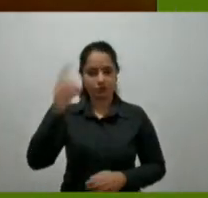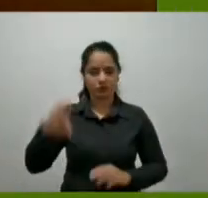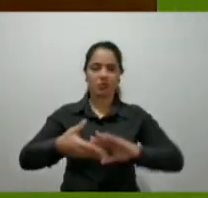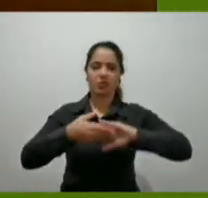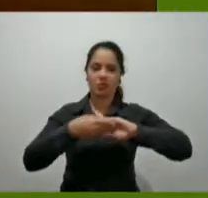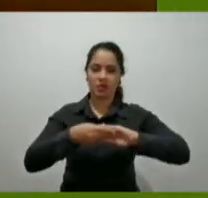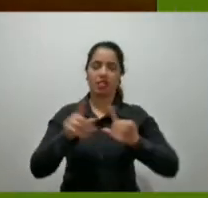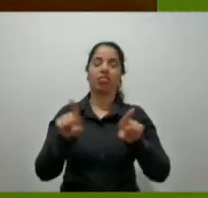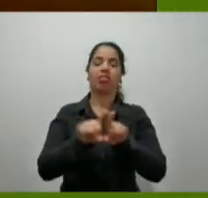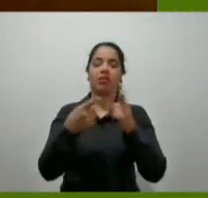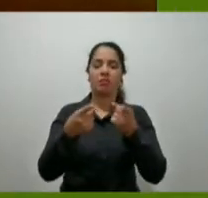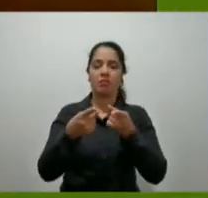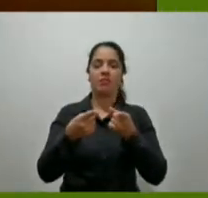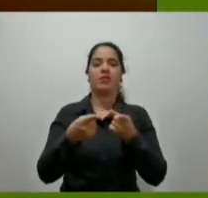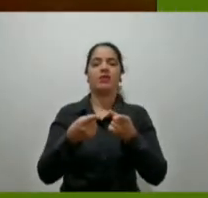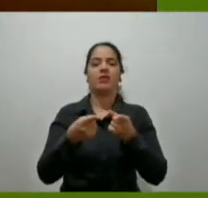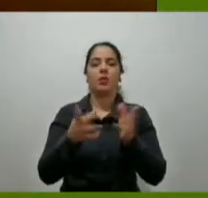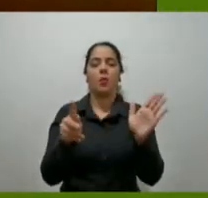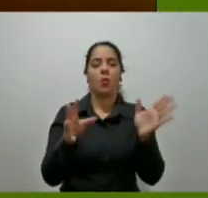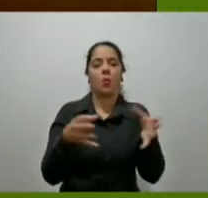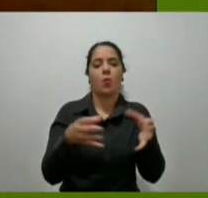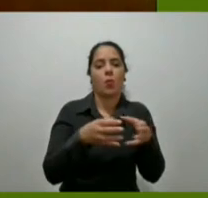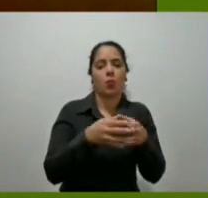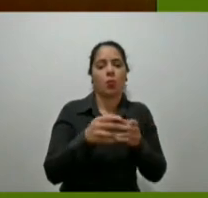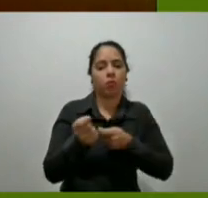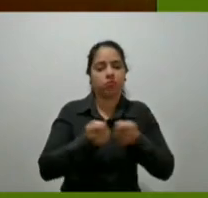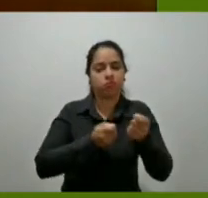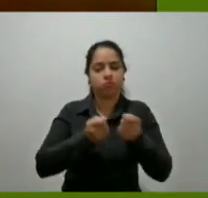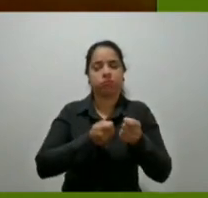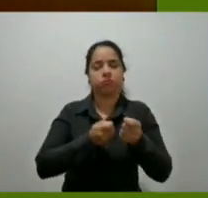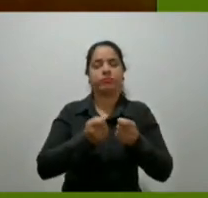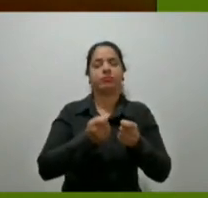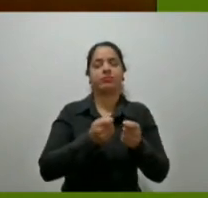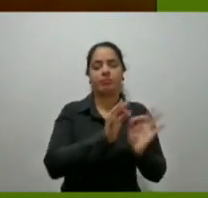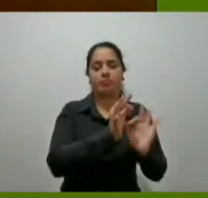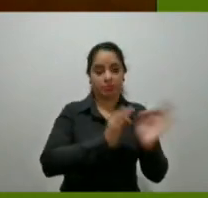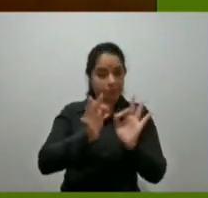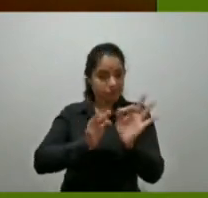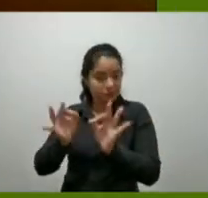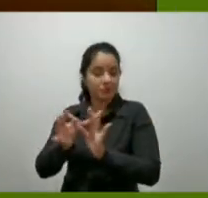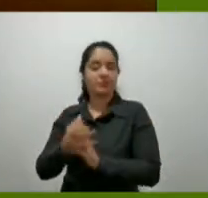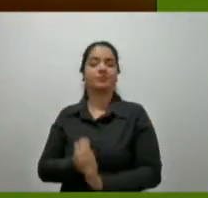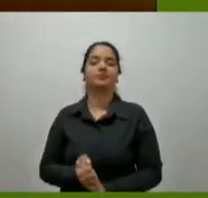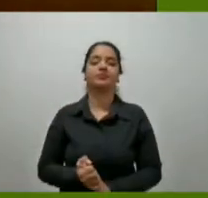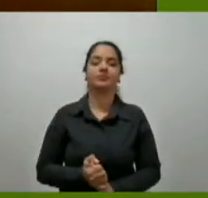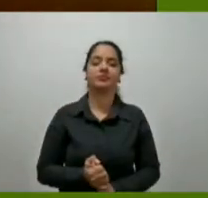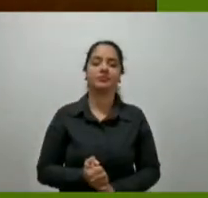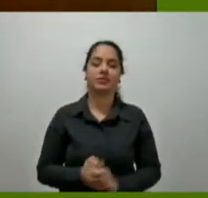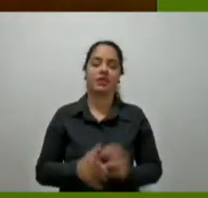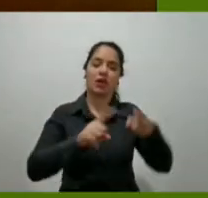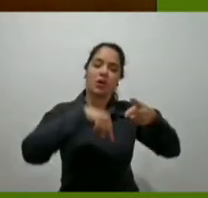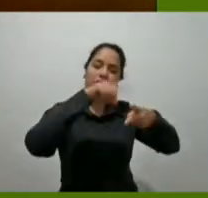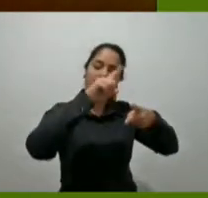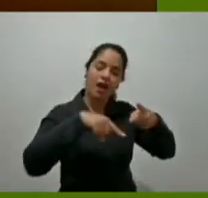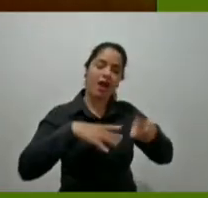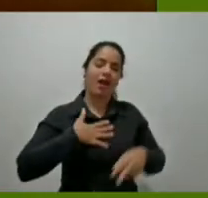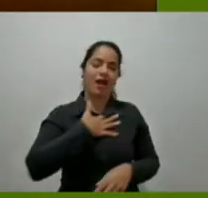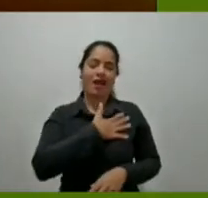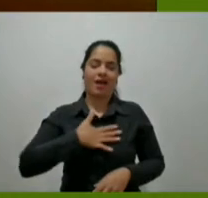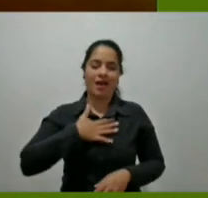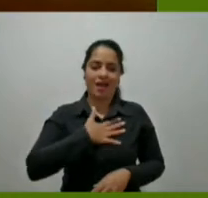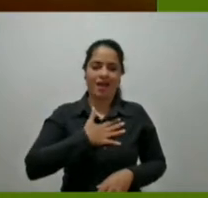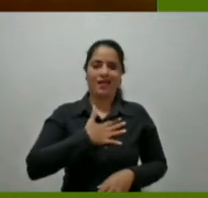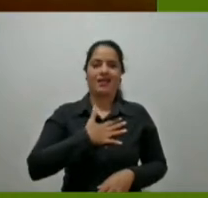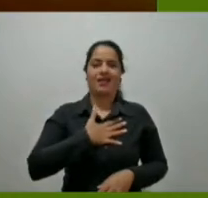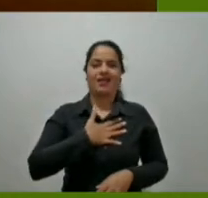isso acontecer de maneira segura. Pela ArcelorMittal, é um prazer, é uma honra de estar participando e, primeiramente,